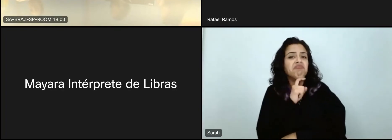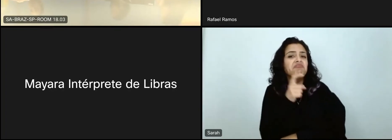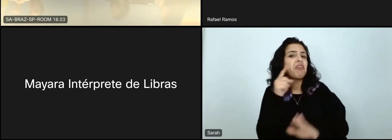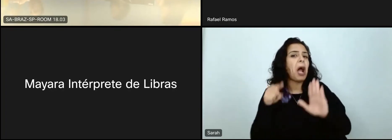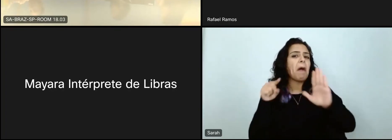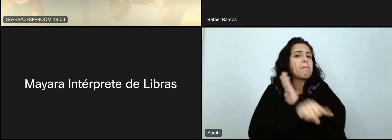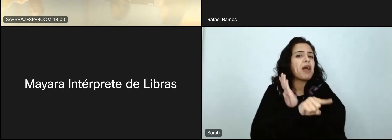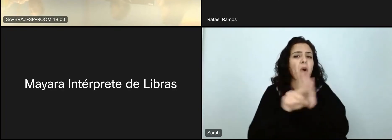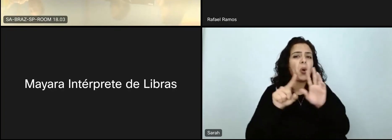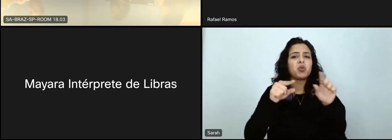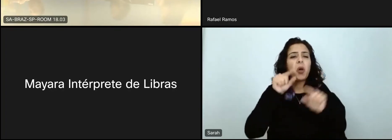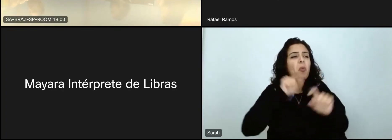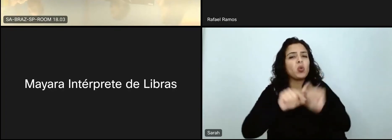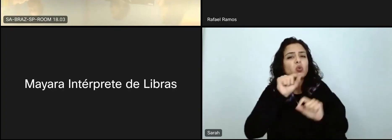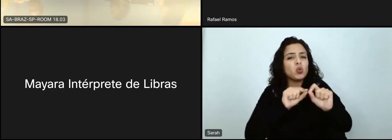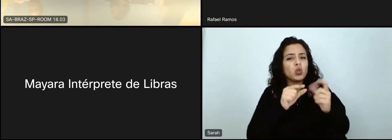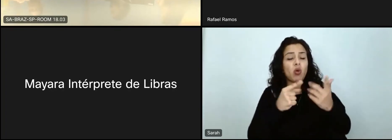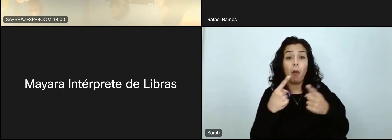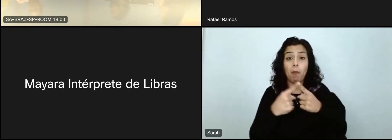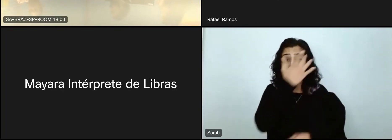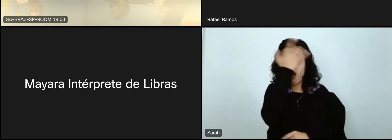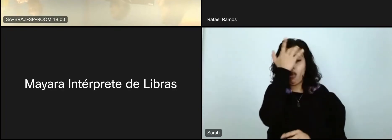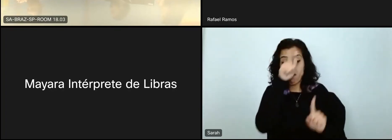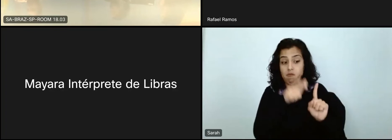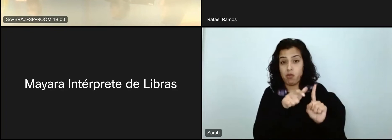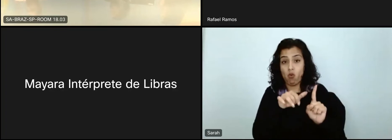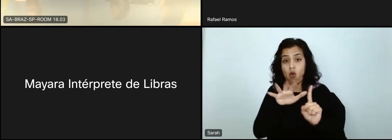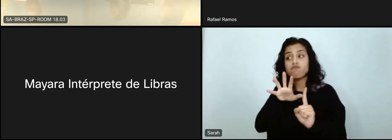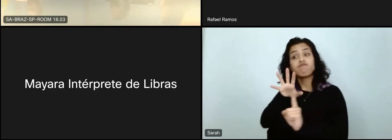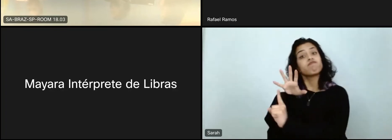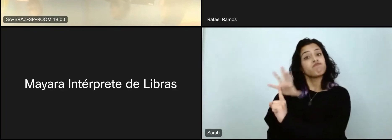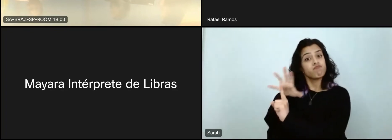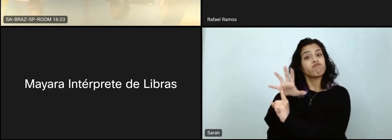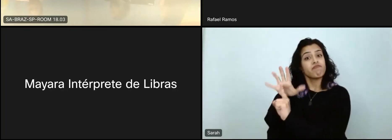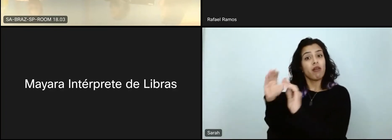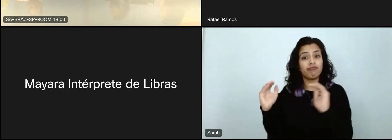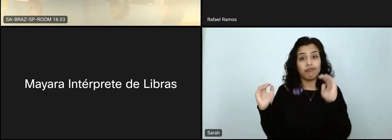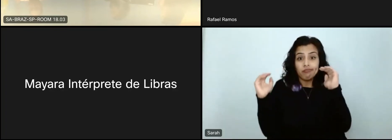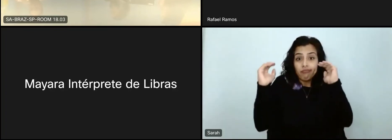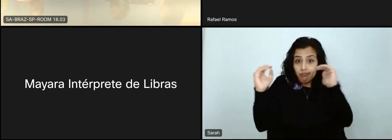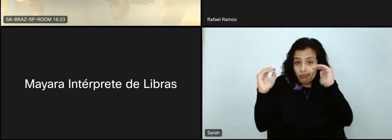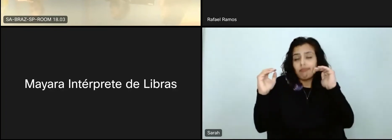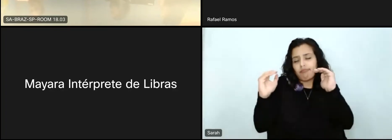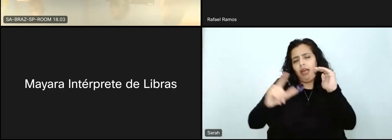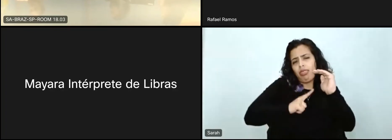comportamento, porque existe a influência de um líder, e aí pode ser um líder hierárquico, né, que tem um